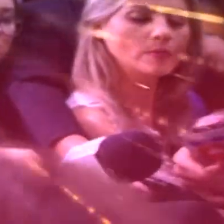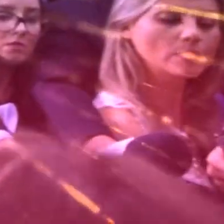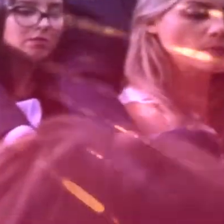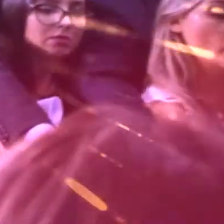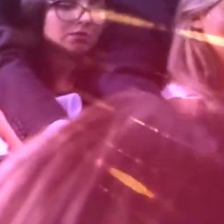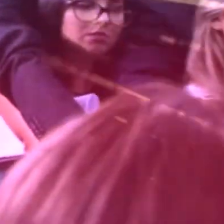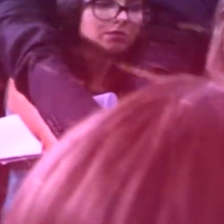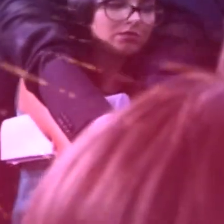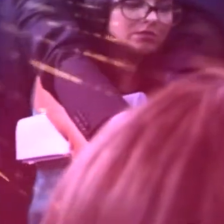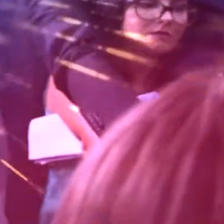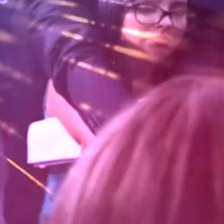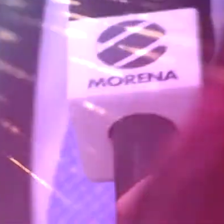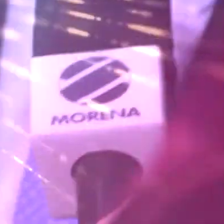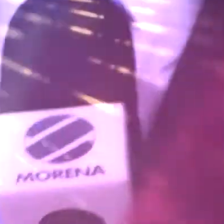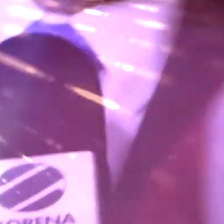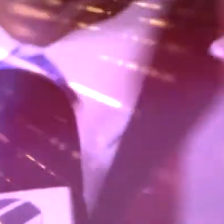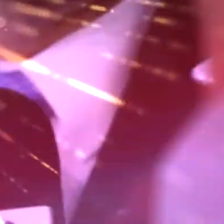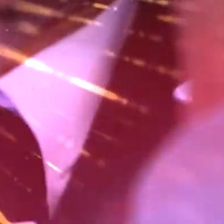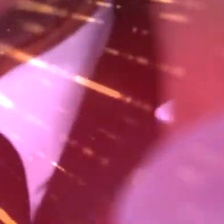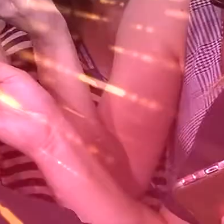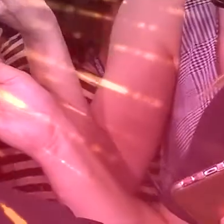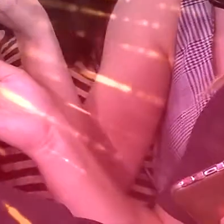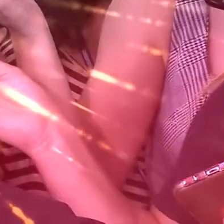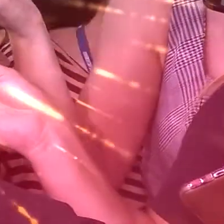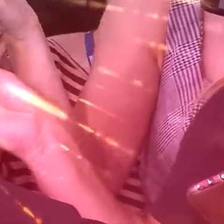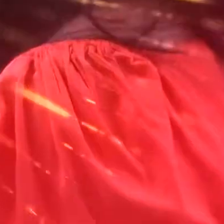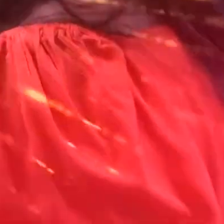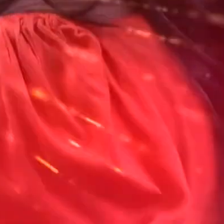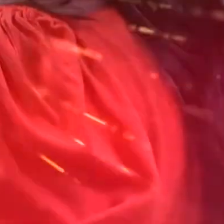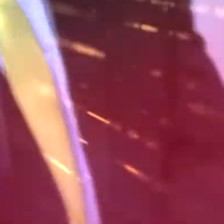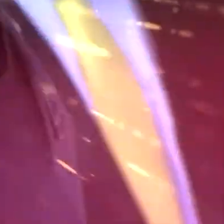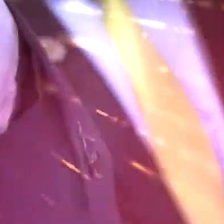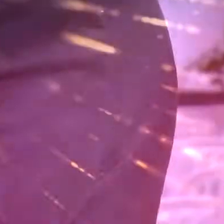Essa casa também é sua.